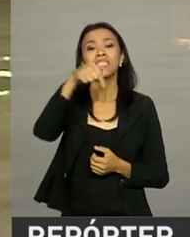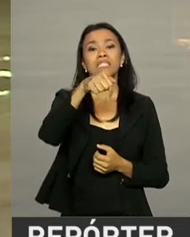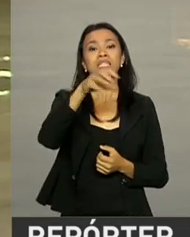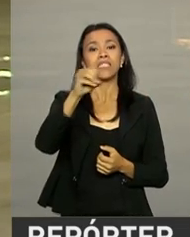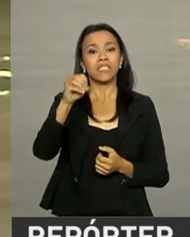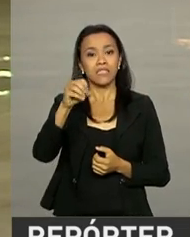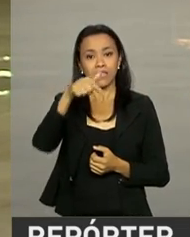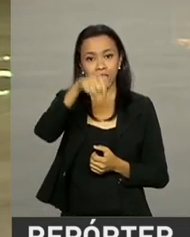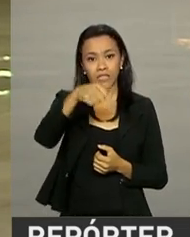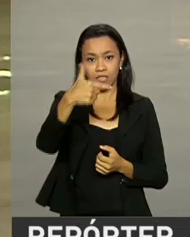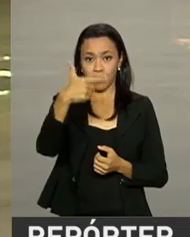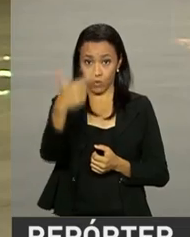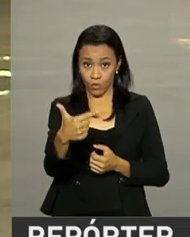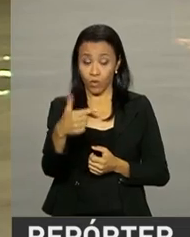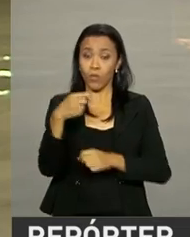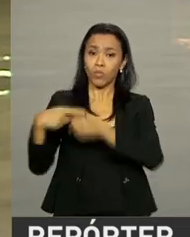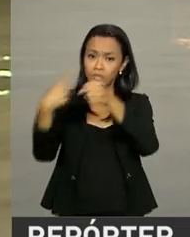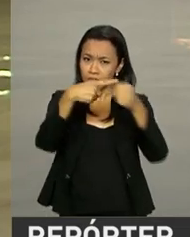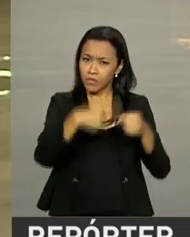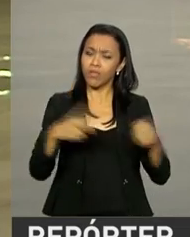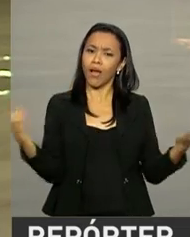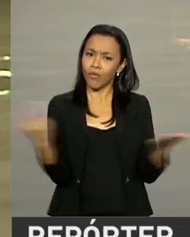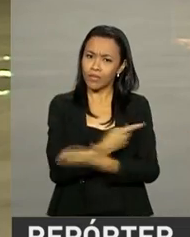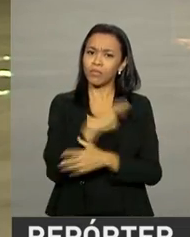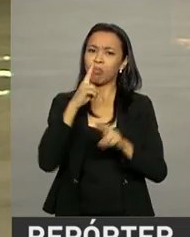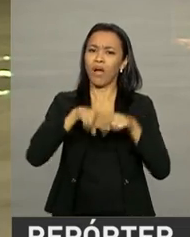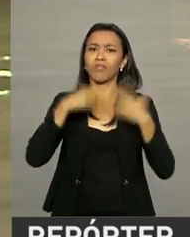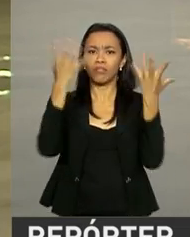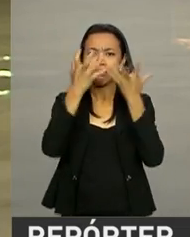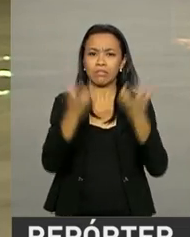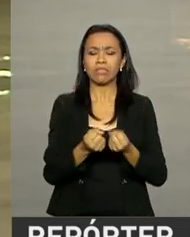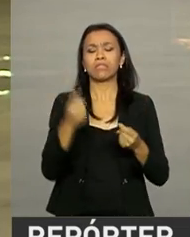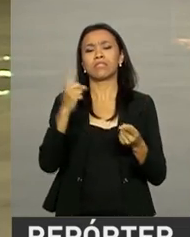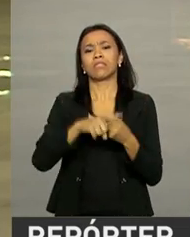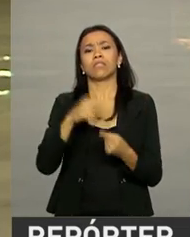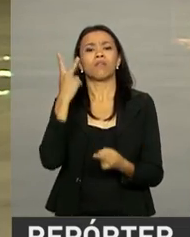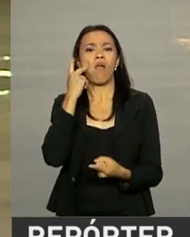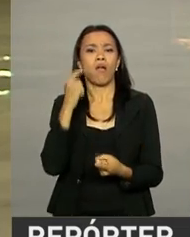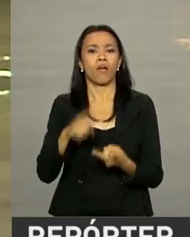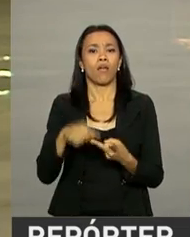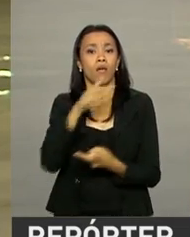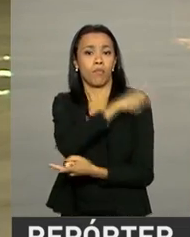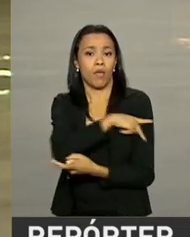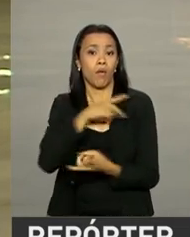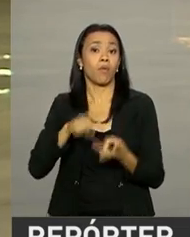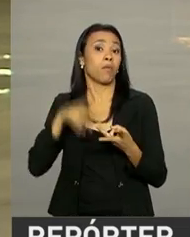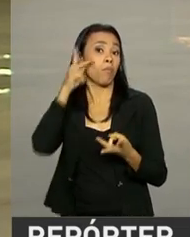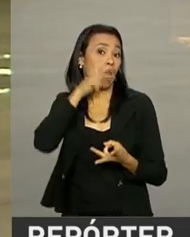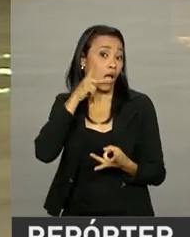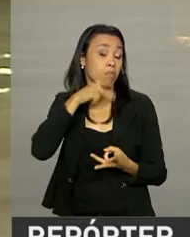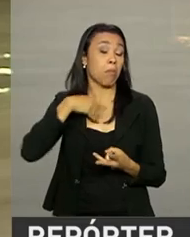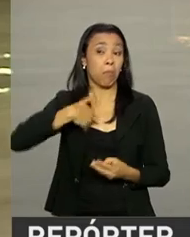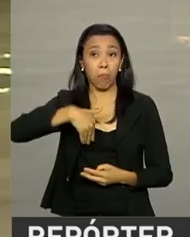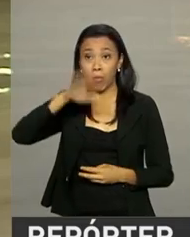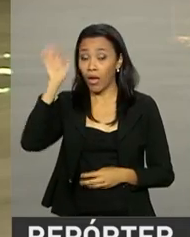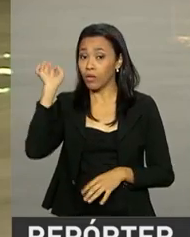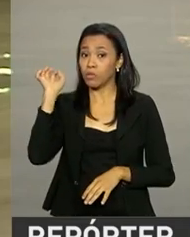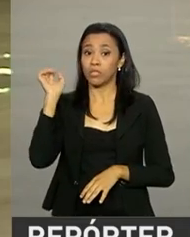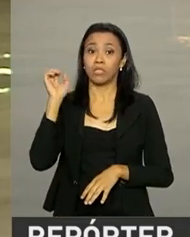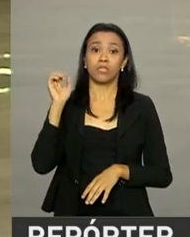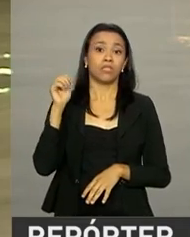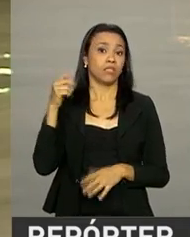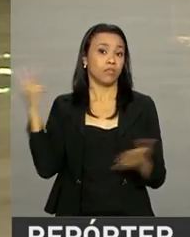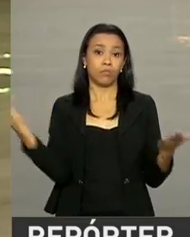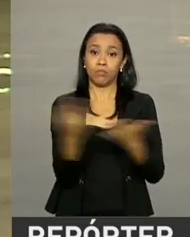de calamidade ou de emergência por conta da estiagem. Ceará, Piauí e Paraíba são os estados com o maior número de